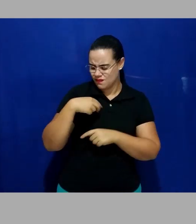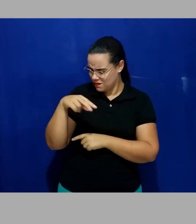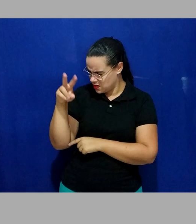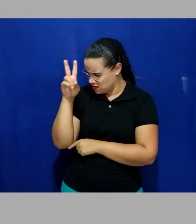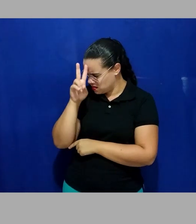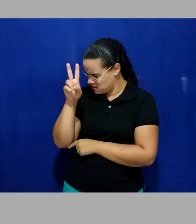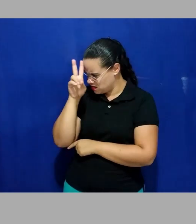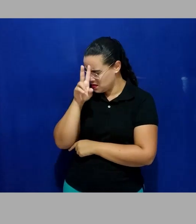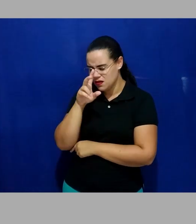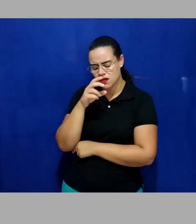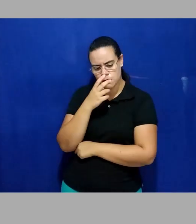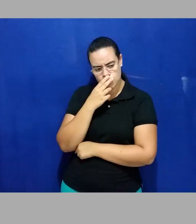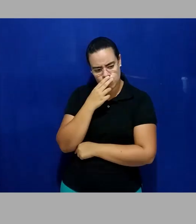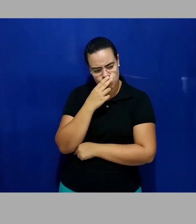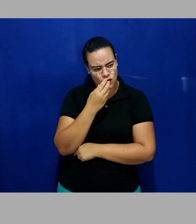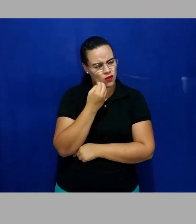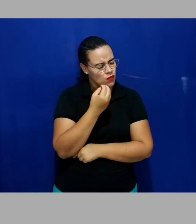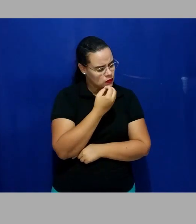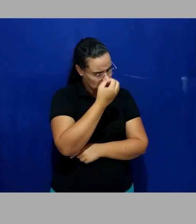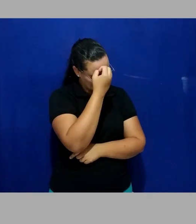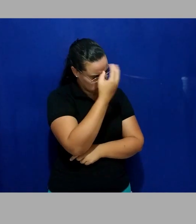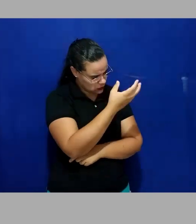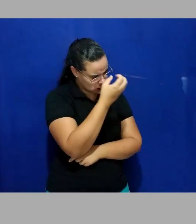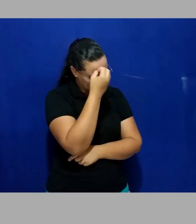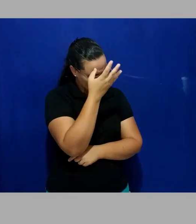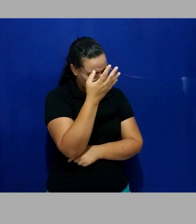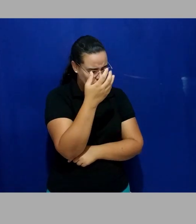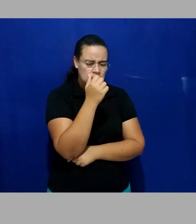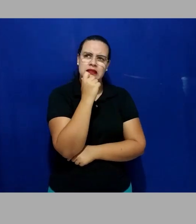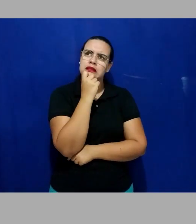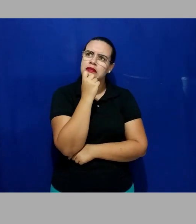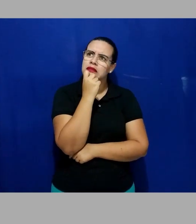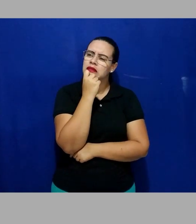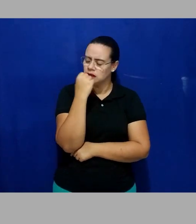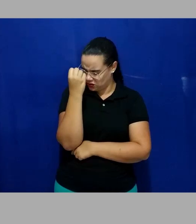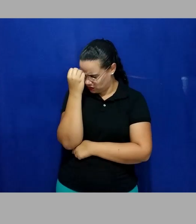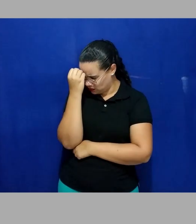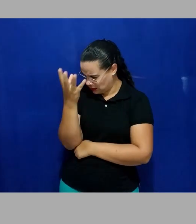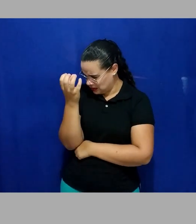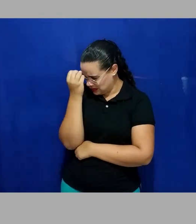apago, se não me lembro, se eu não me lembro,